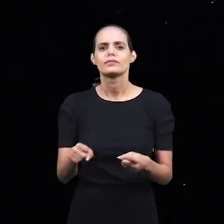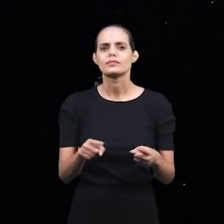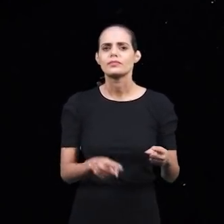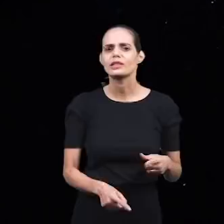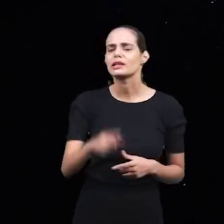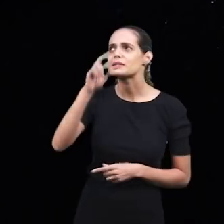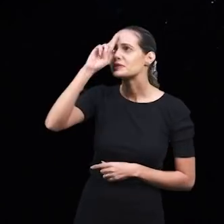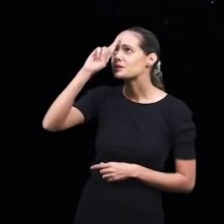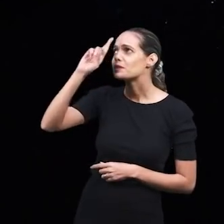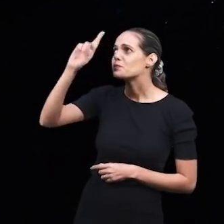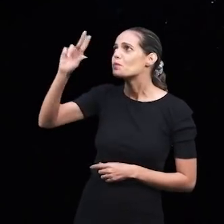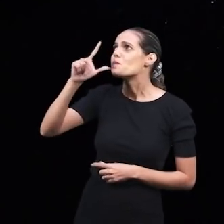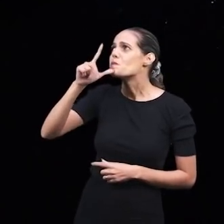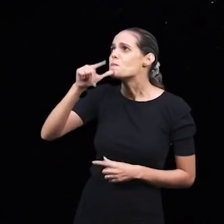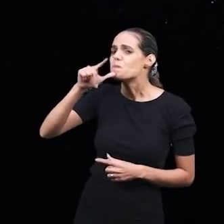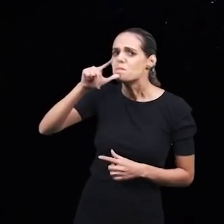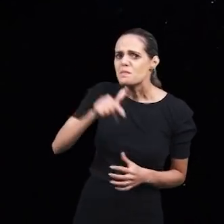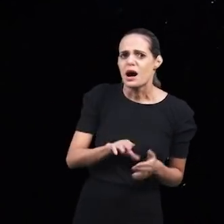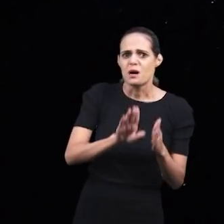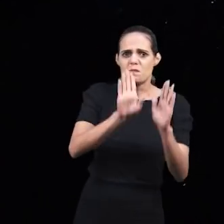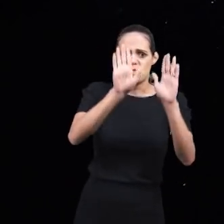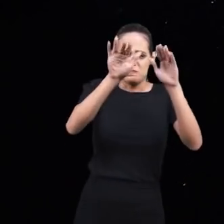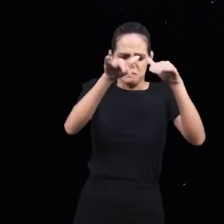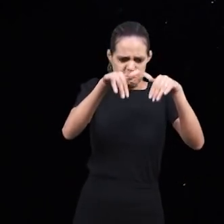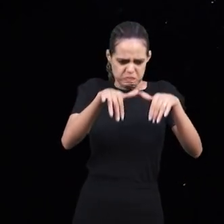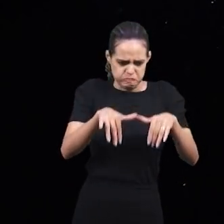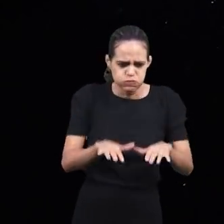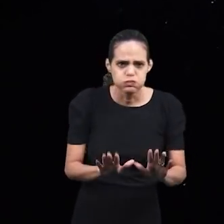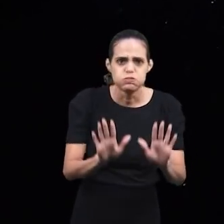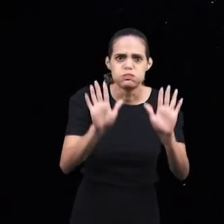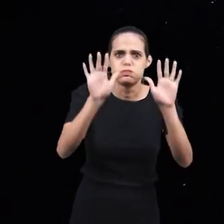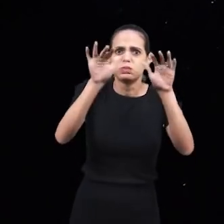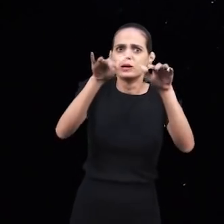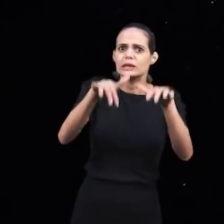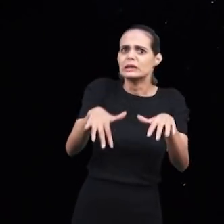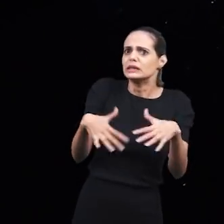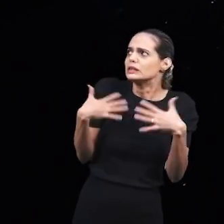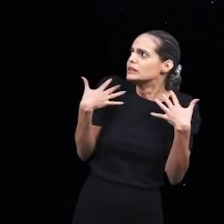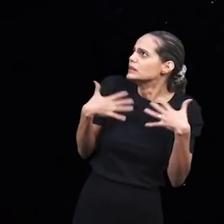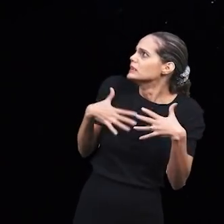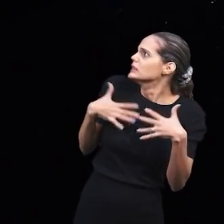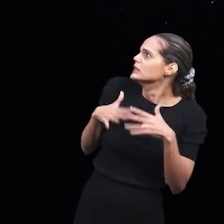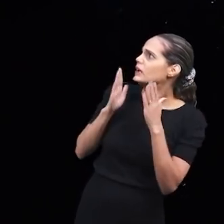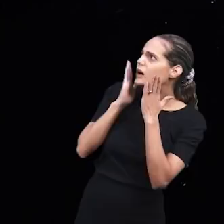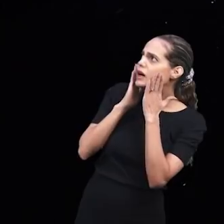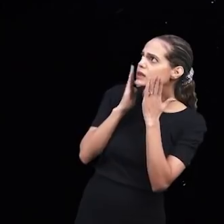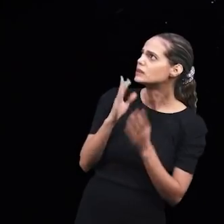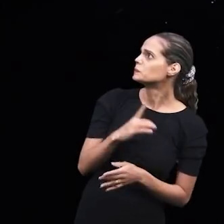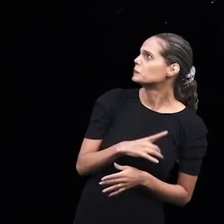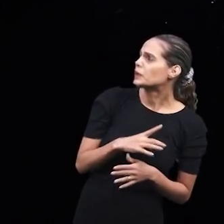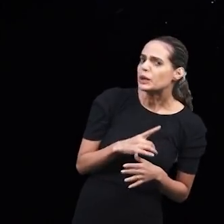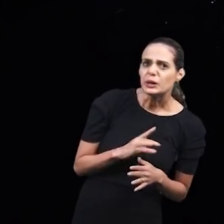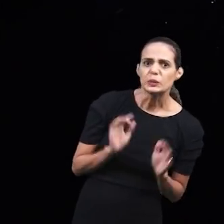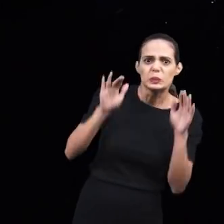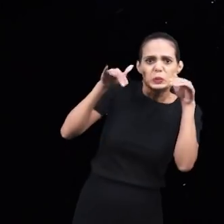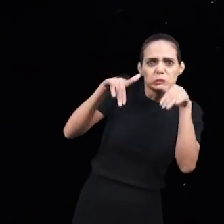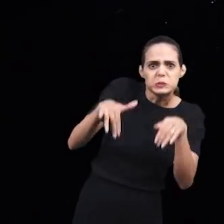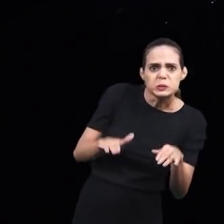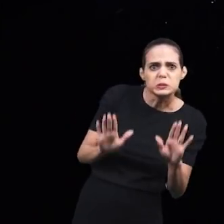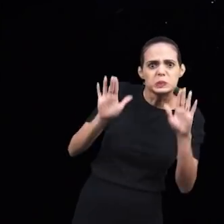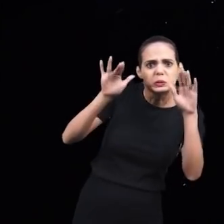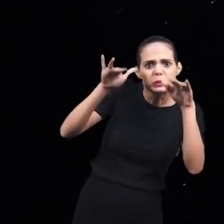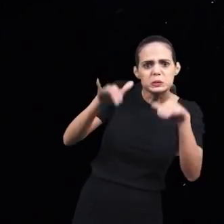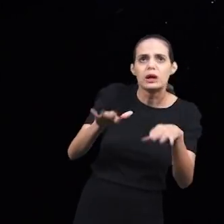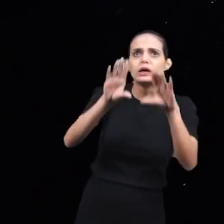Mestre, o mar se revolta, as ondas nos dão pavor, o céu